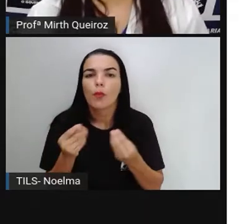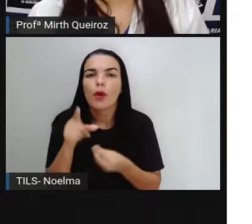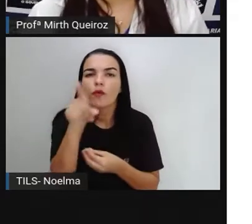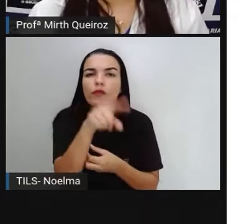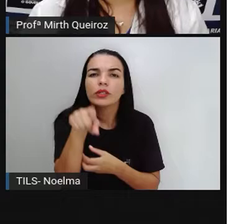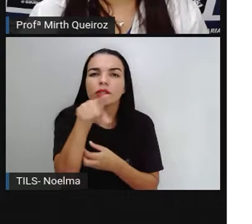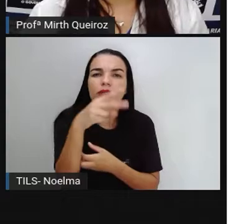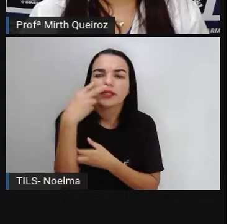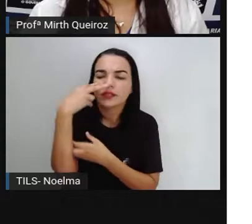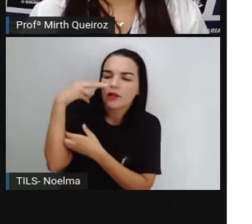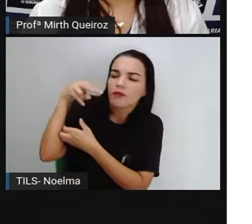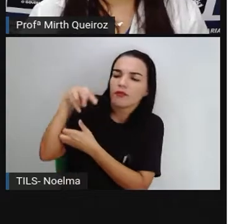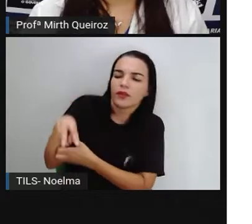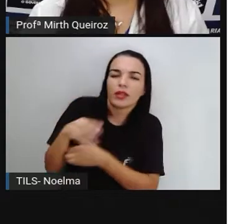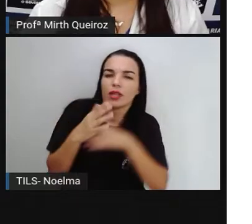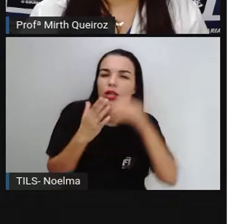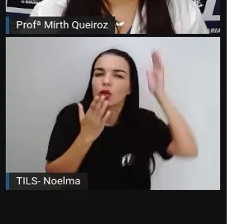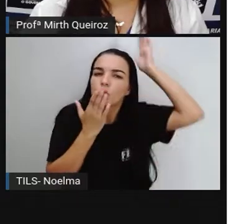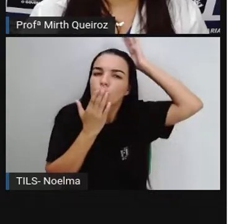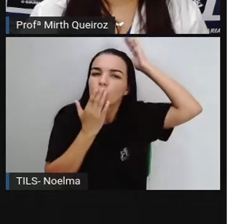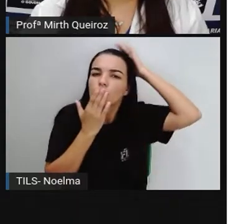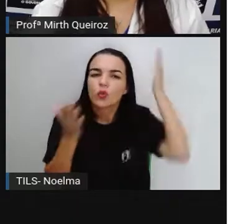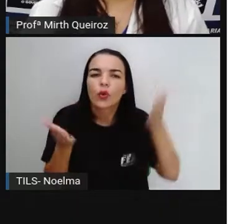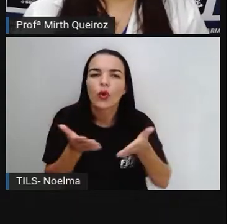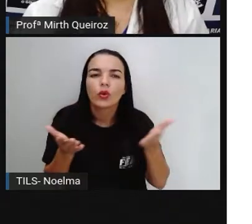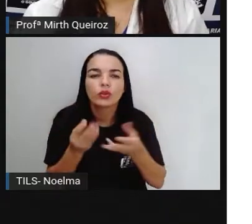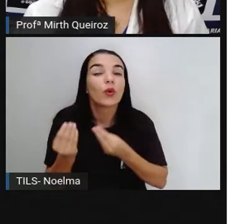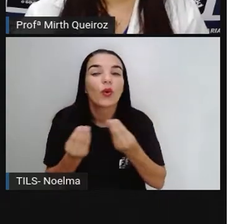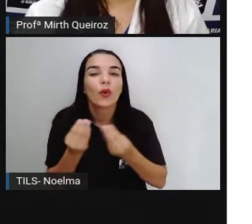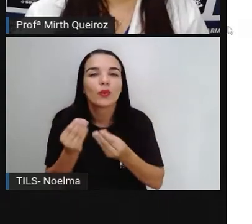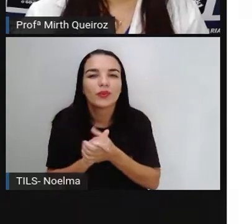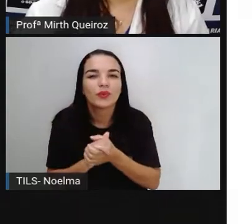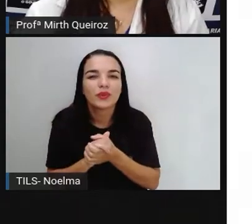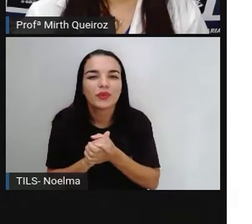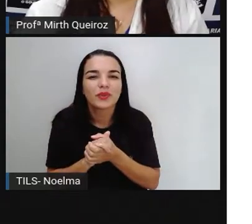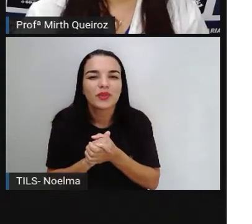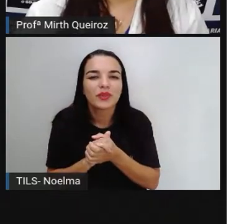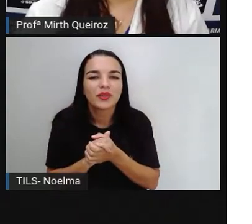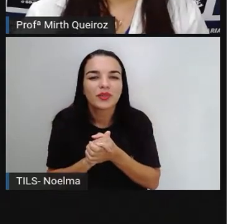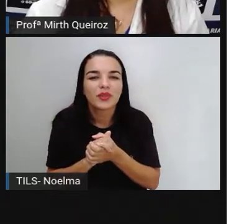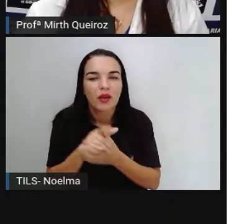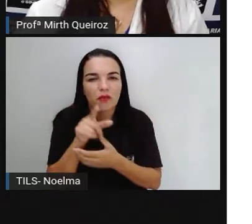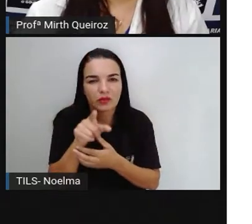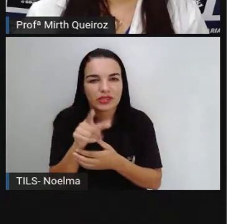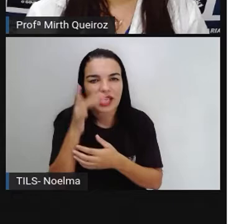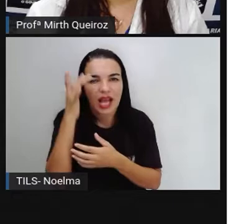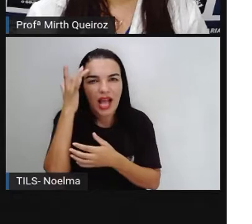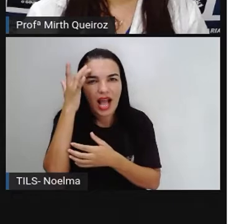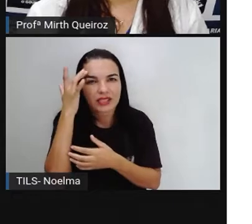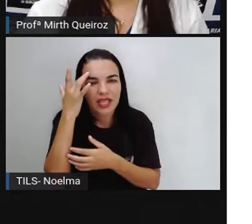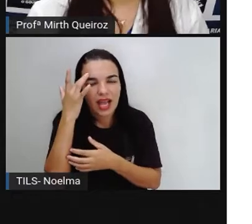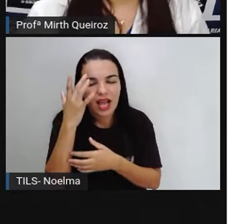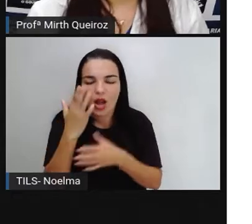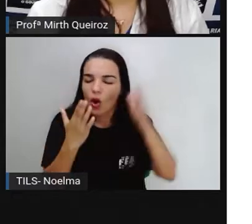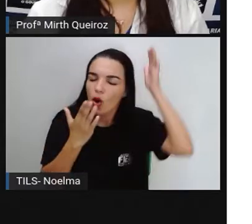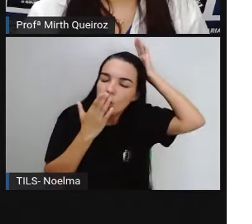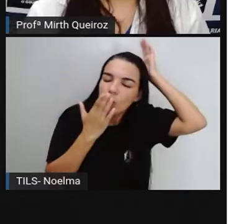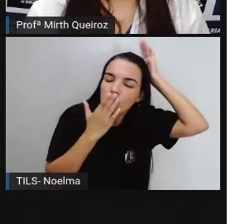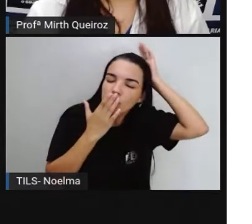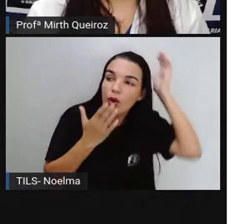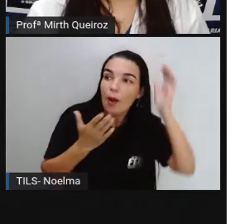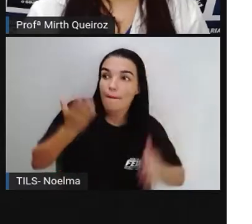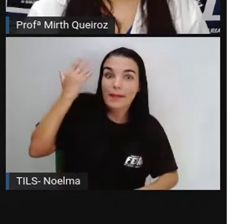os índios hoje? Como é que vocês veem o índio? Vocês veem o índio como o índio de ontem, assim,